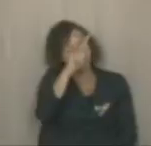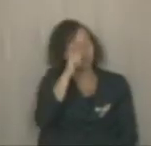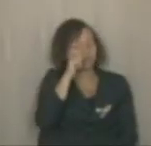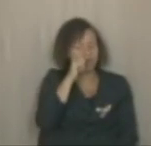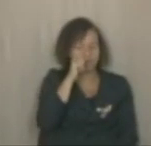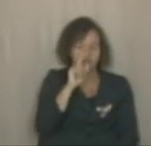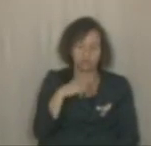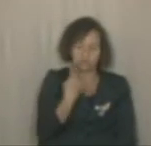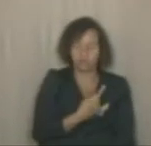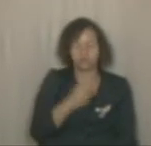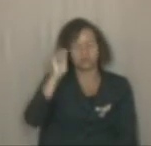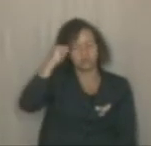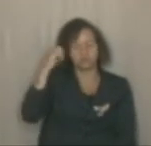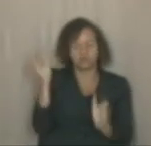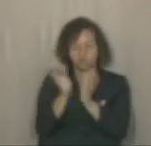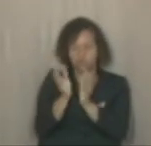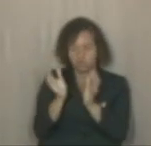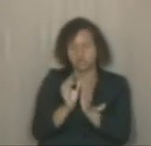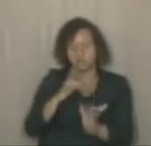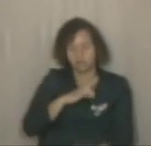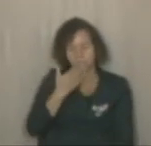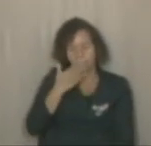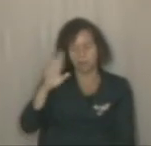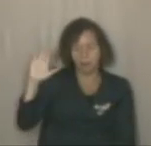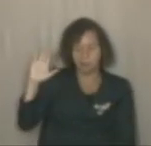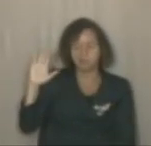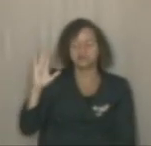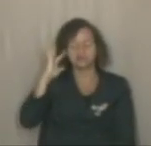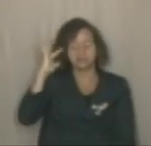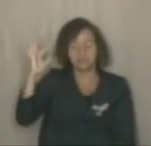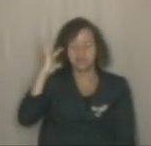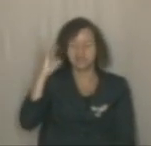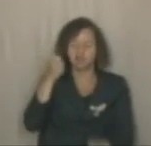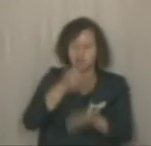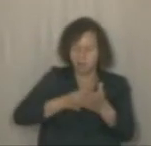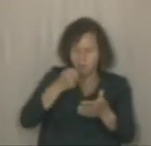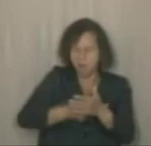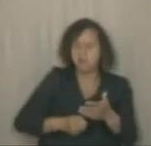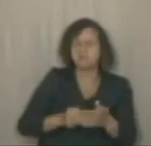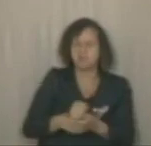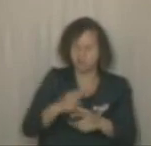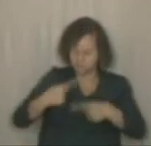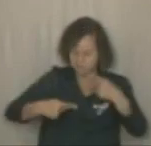letais. Nós, da Pretas Juntas, temos o compromisso de pensar, cobrar e fazer